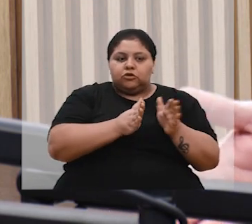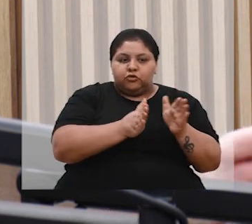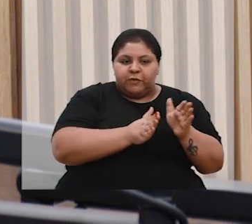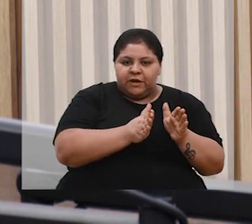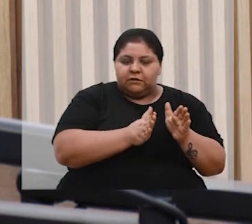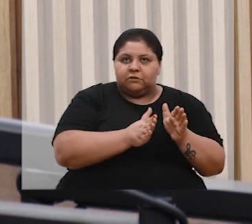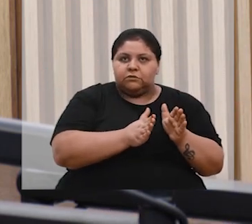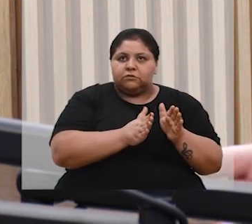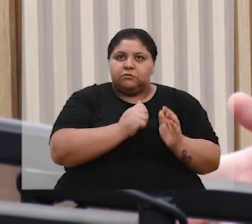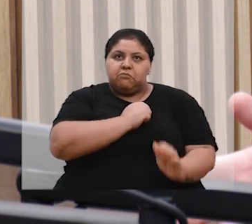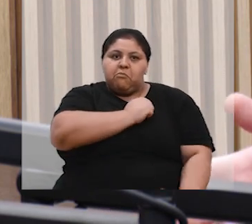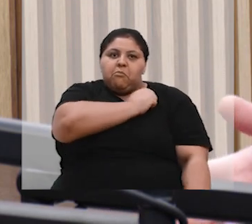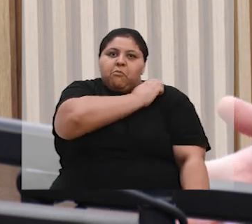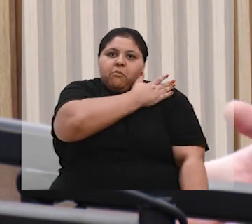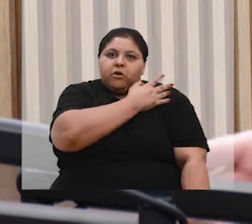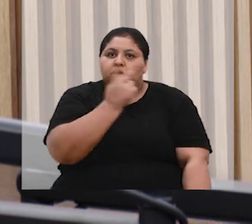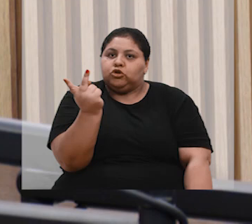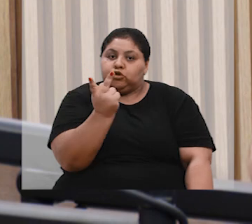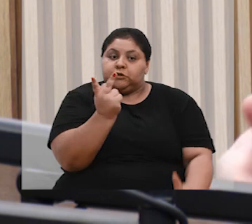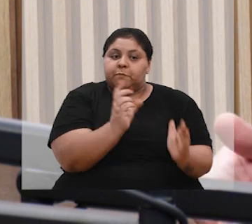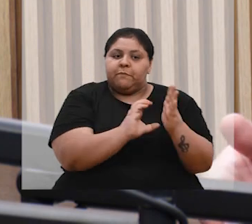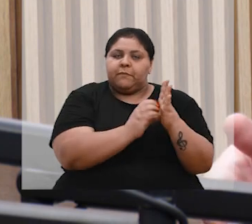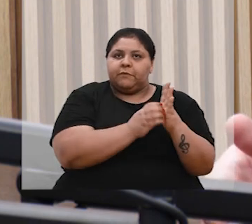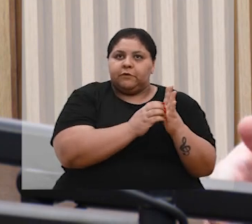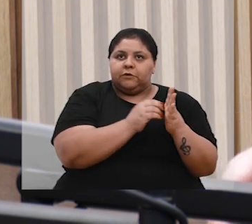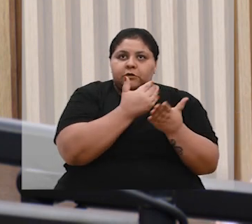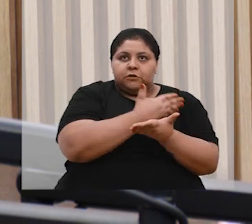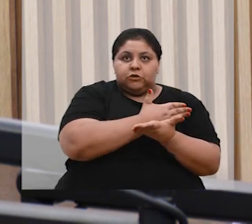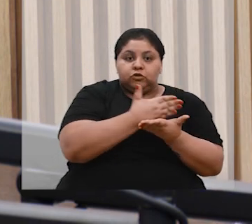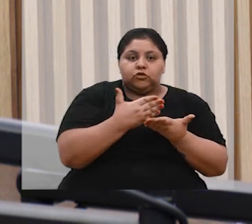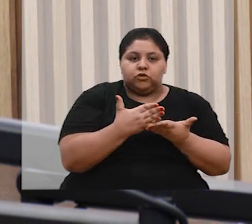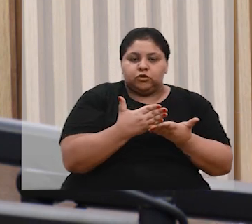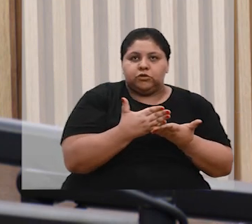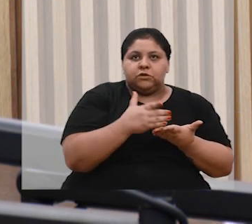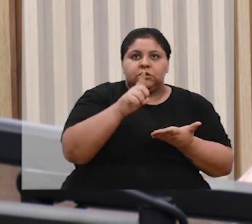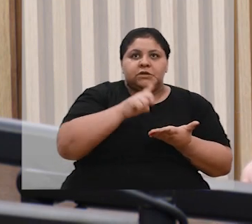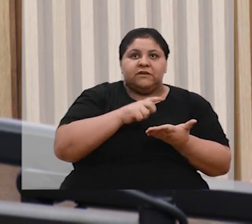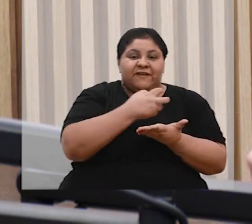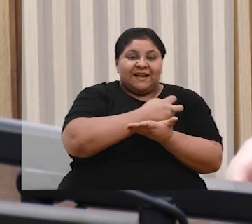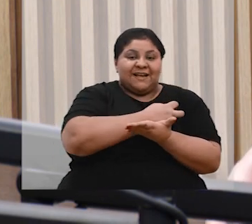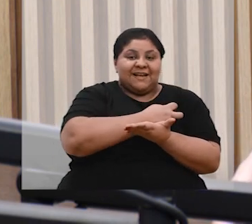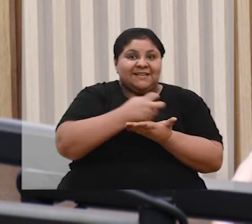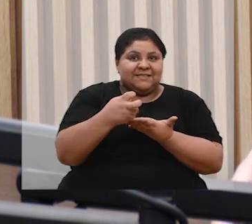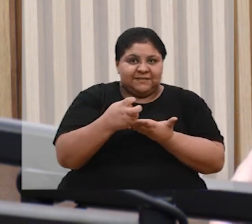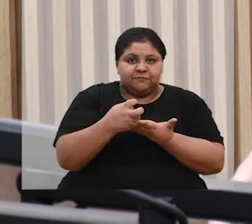nós vamos ter dois partidos. No início do regime houve a cassação,